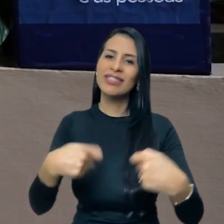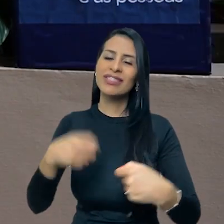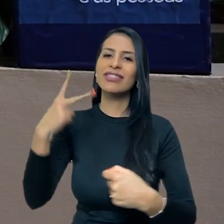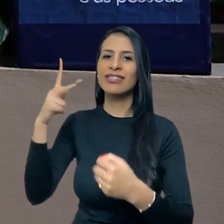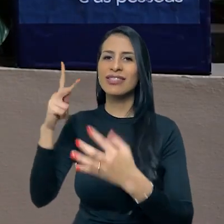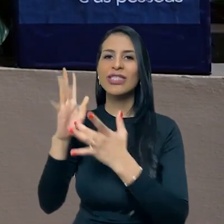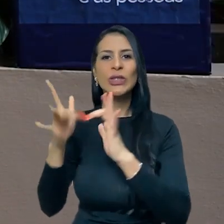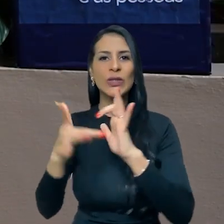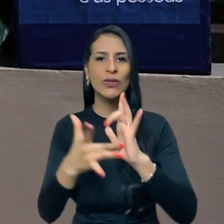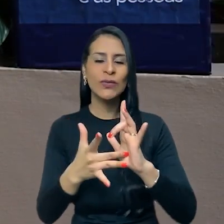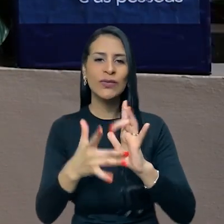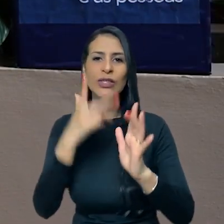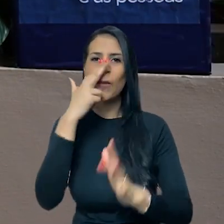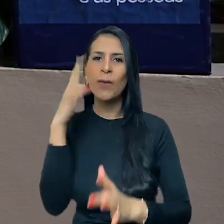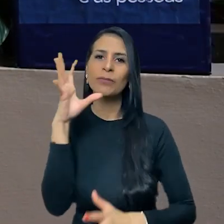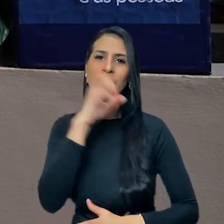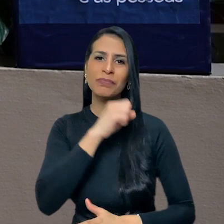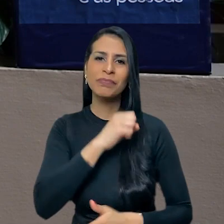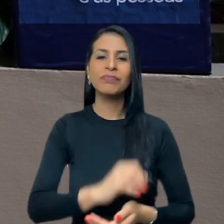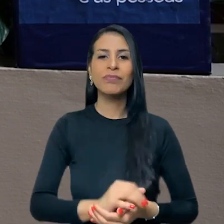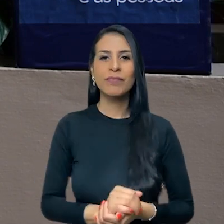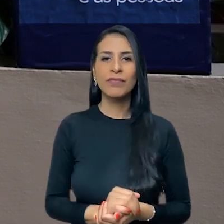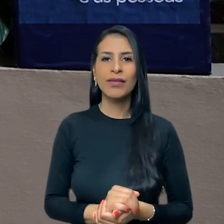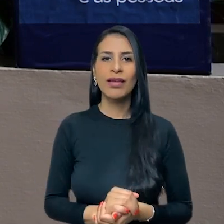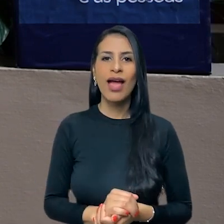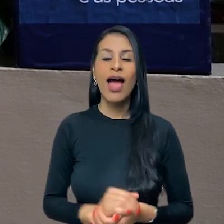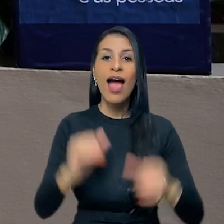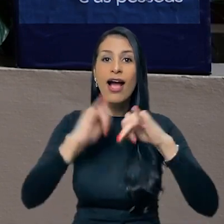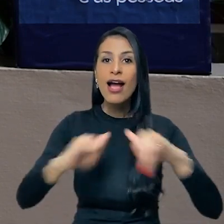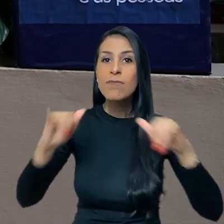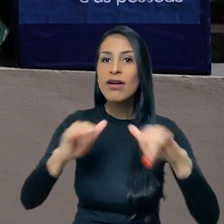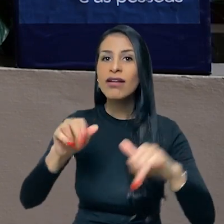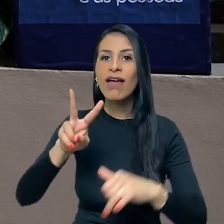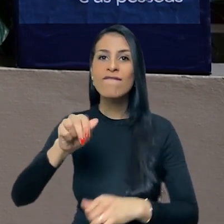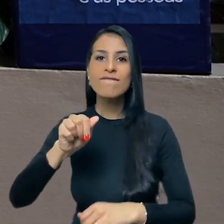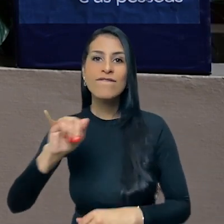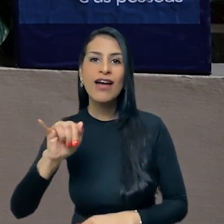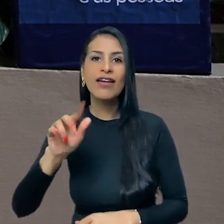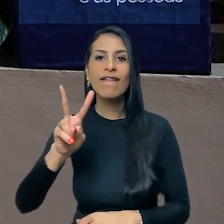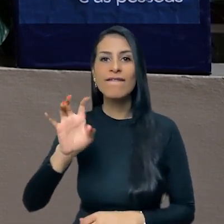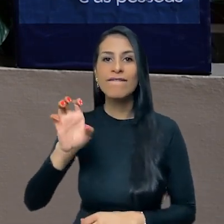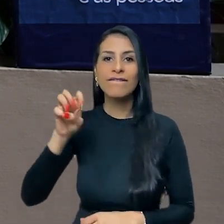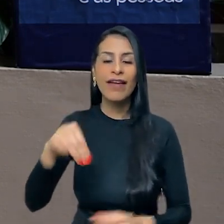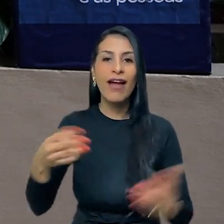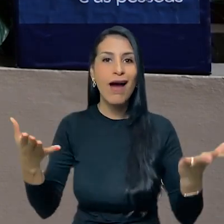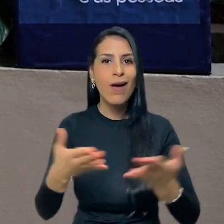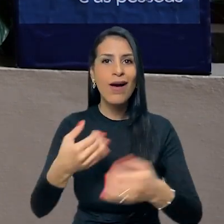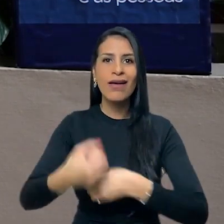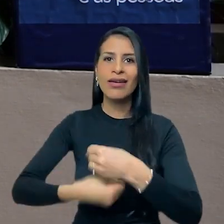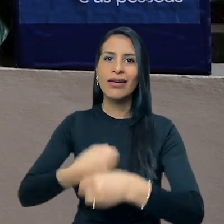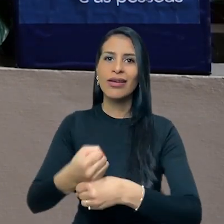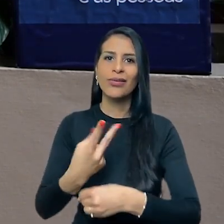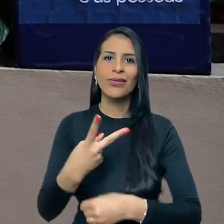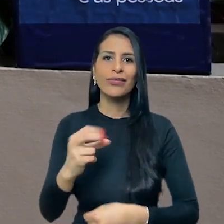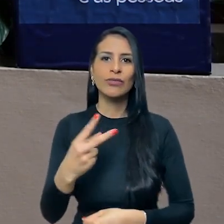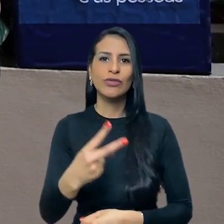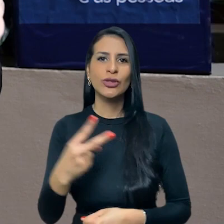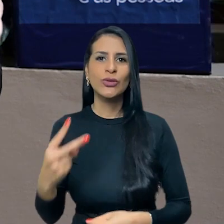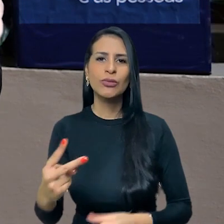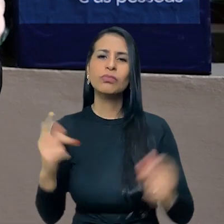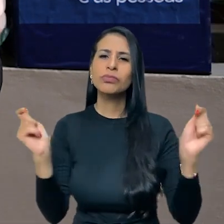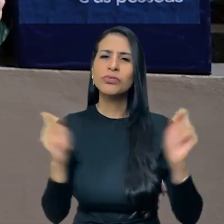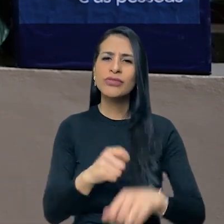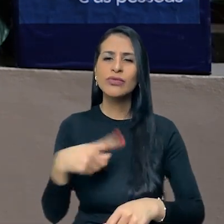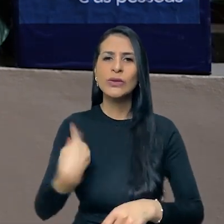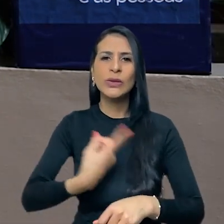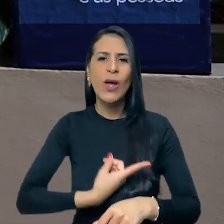campanha Vai e Vem de 2022 nos dá a oportunidade de levar pão às